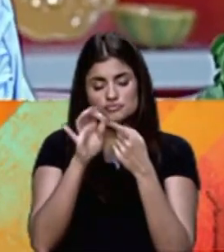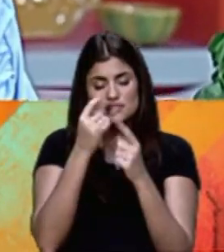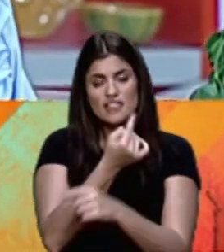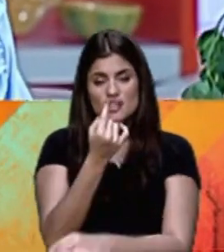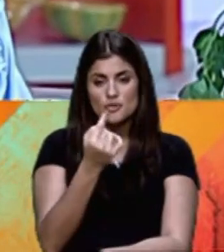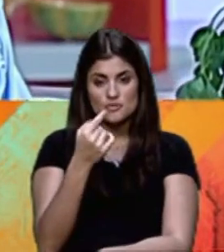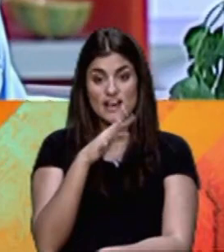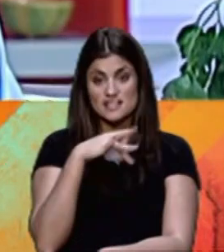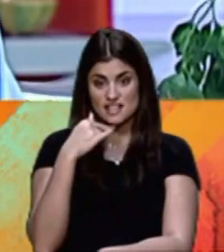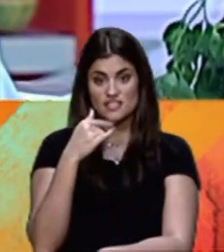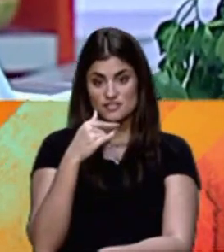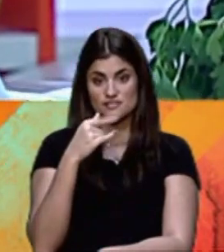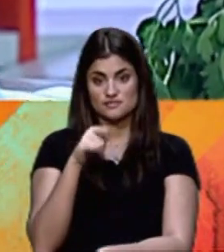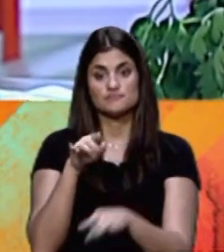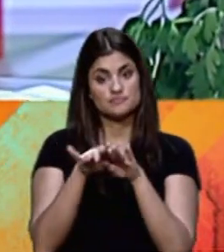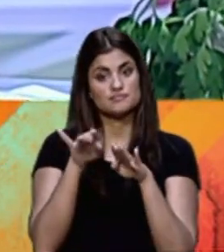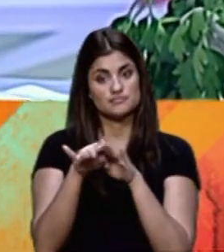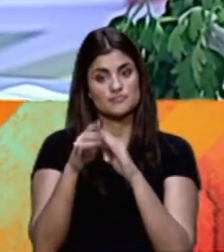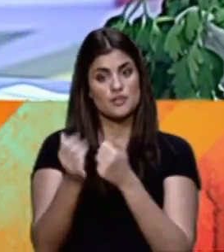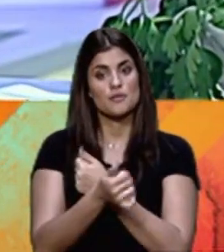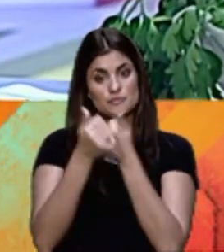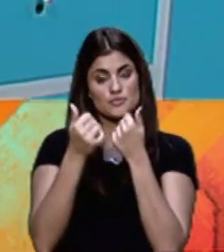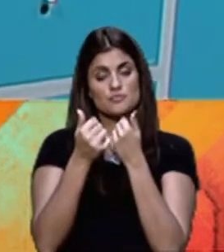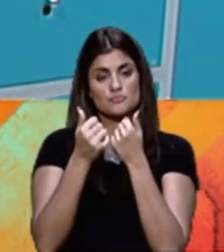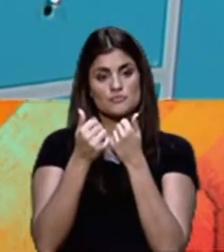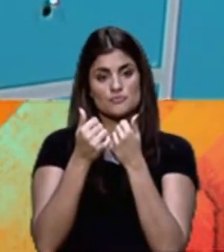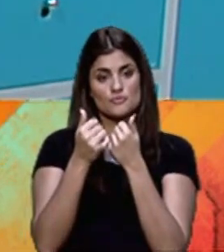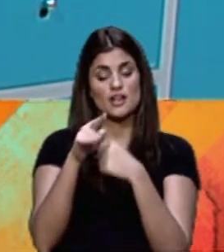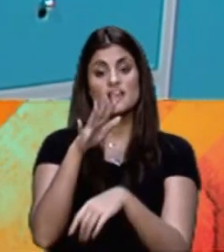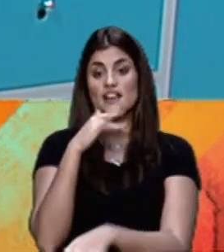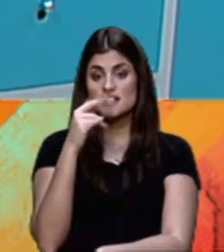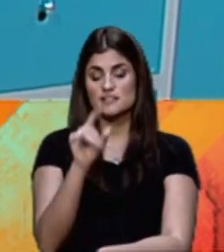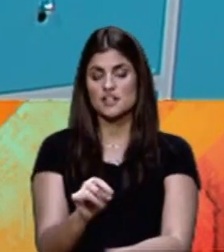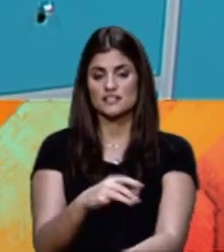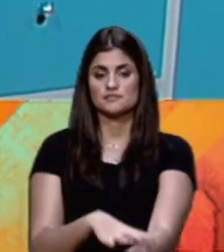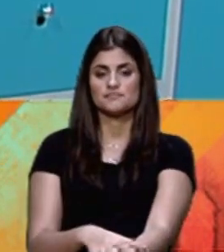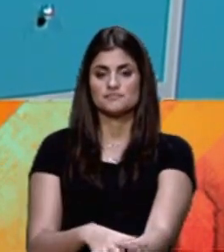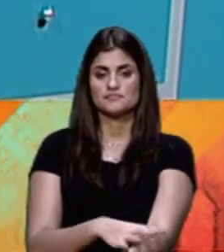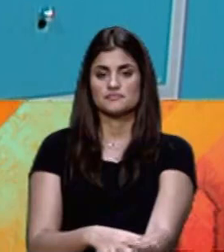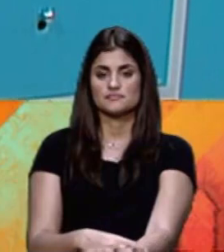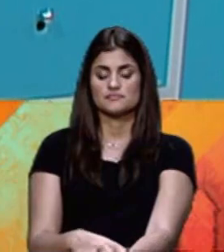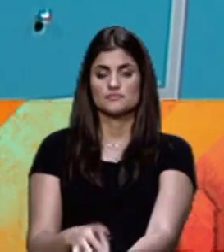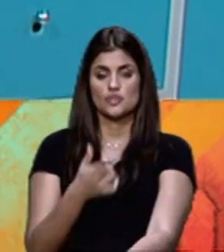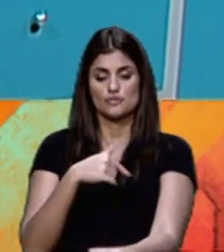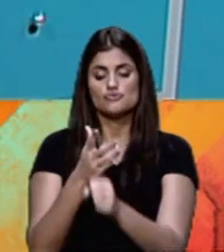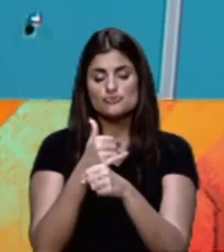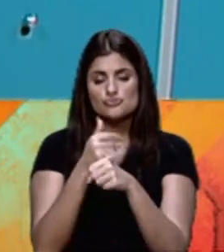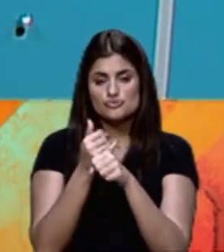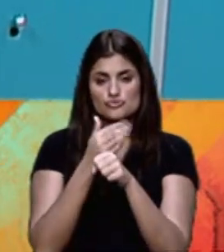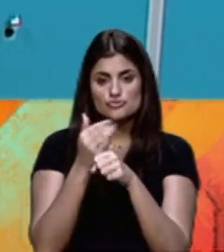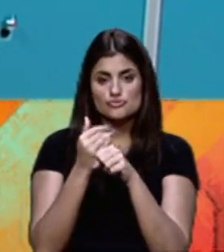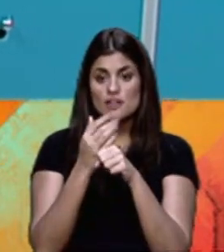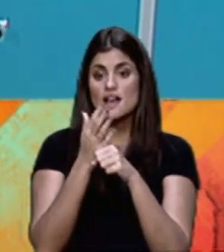instrumento, que é muito giro, é um exercício muito engraçado. É uma ótima analogia, sem dúvida. E aqui também é muito engraçado. E então, nós picamos muito finamente aqui